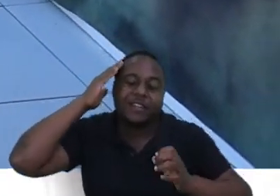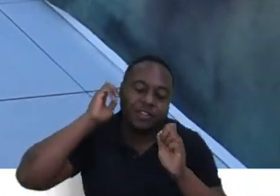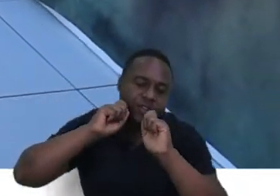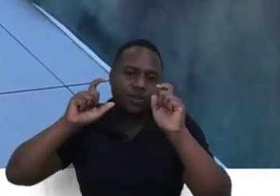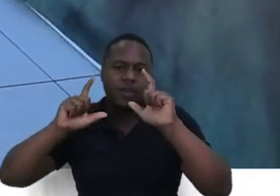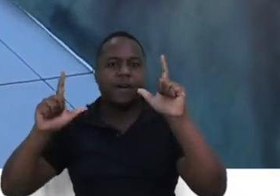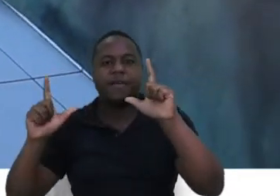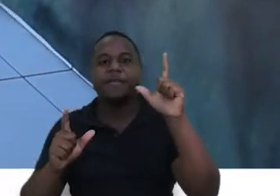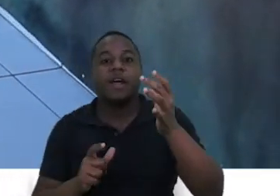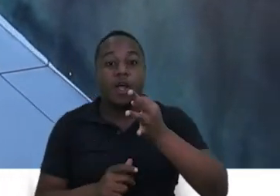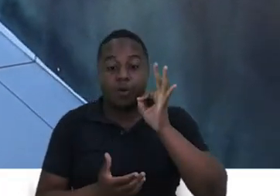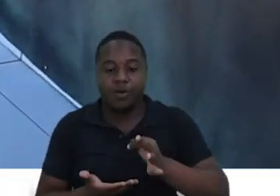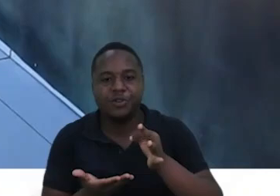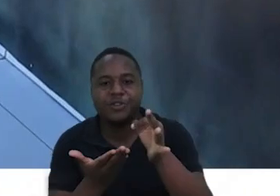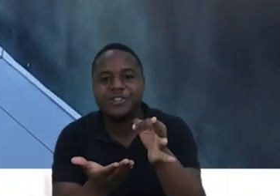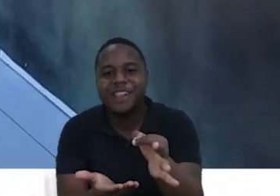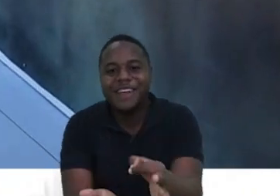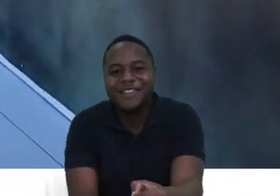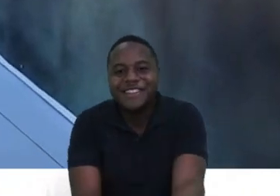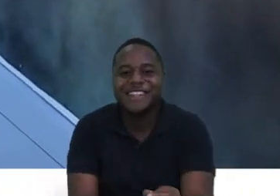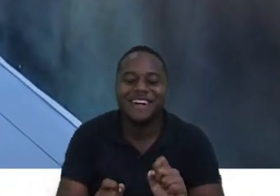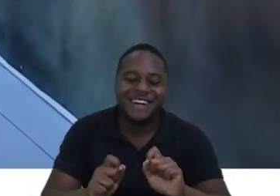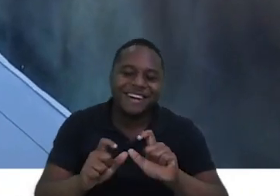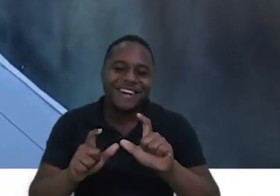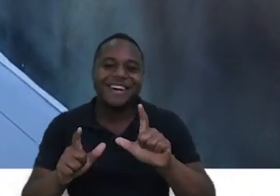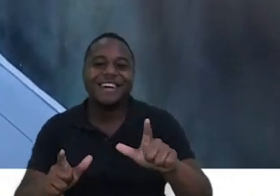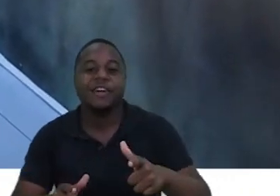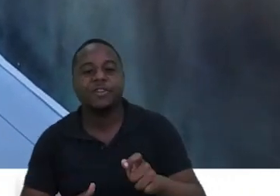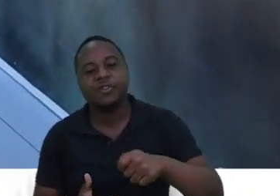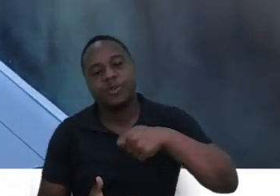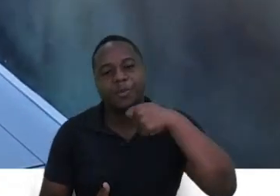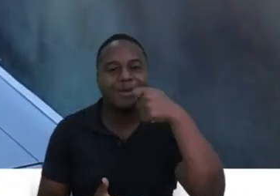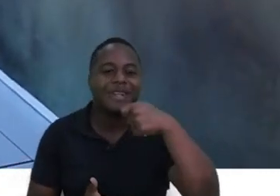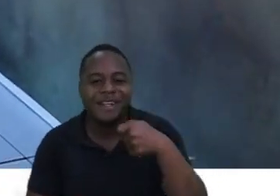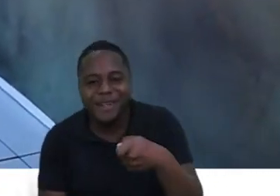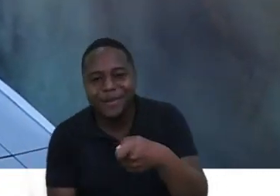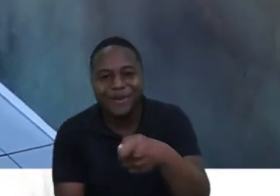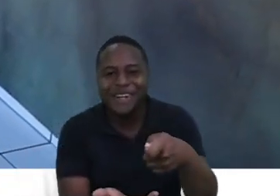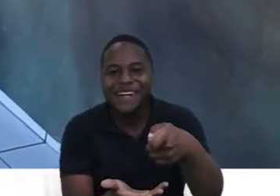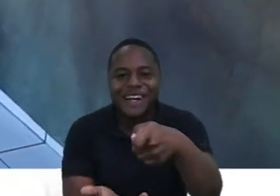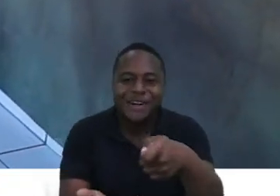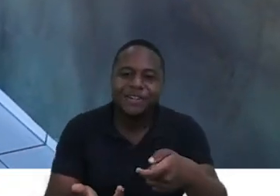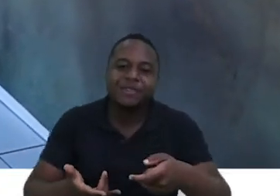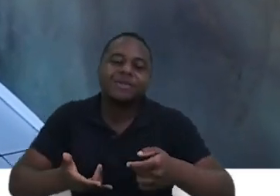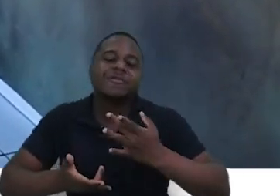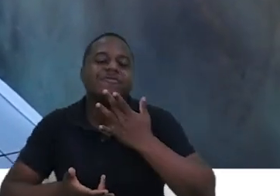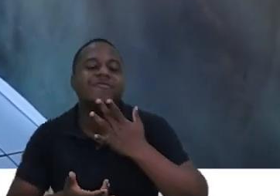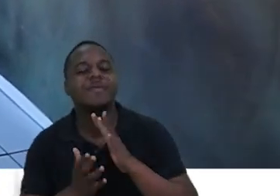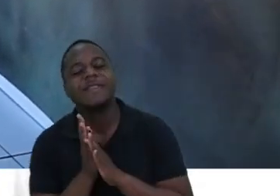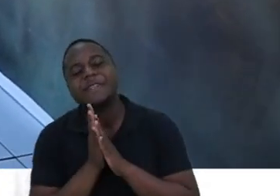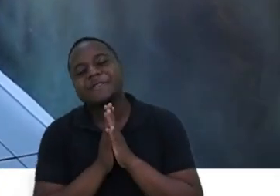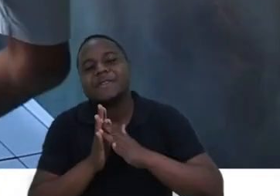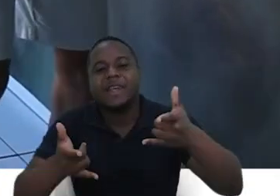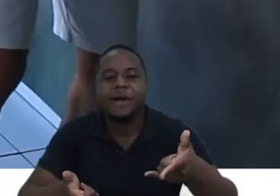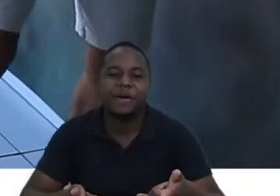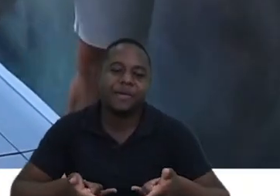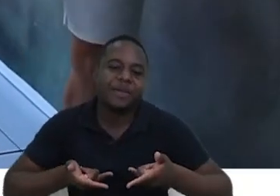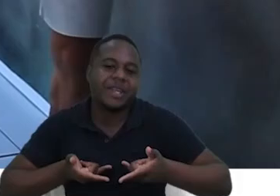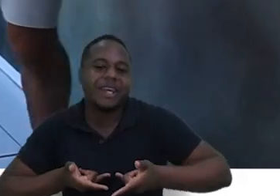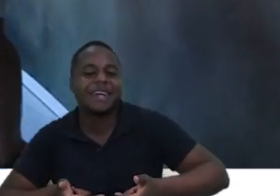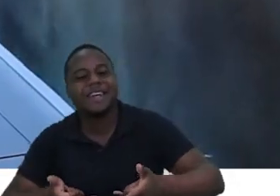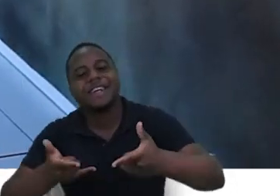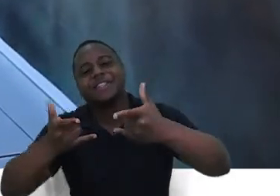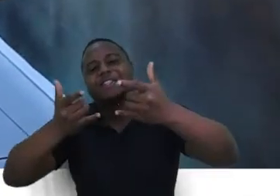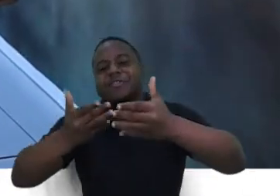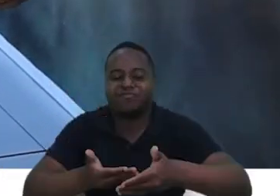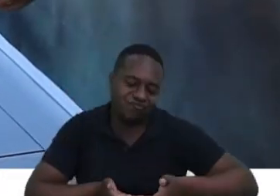dormir. Te dou café quando se levantar. Dou comida na boca, mato a tua sede. Arma